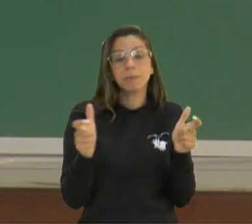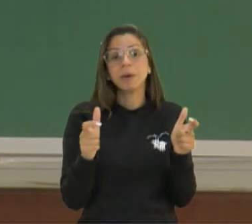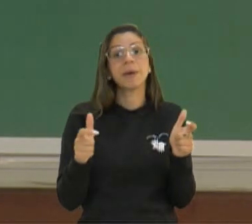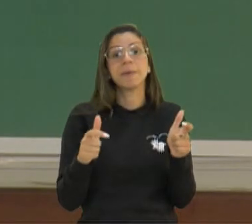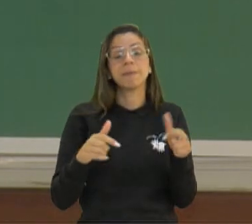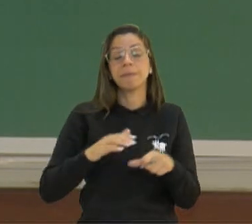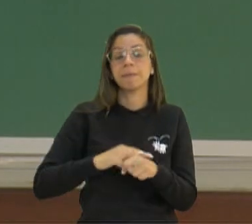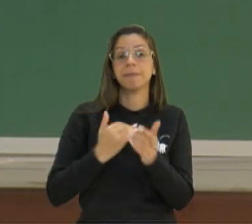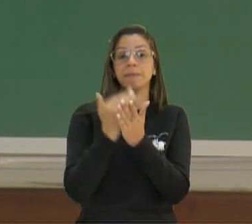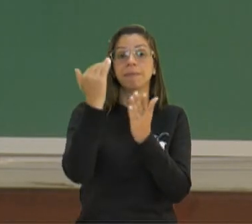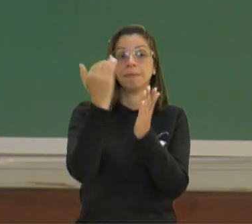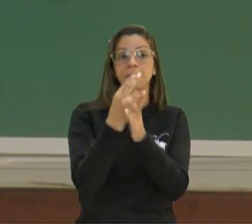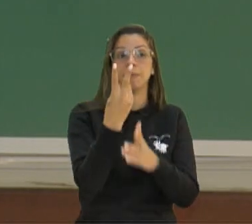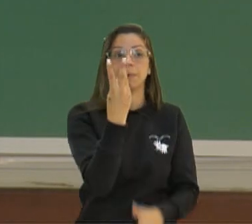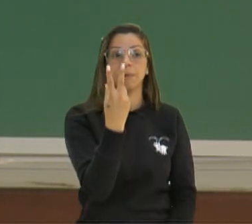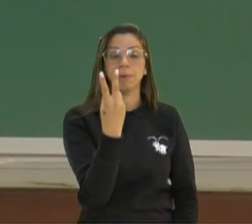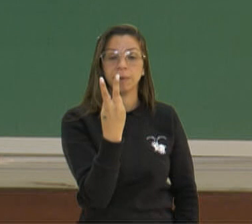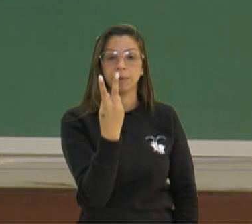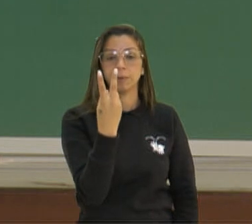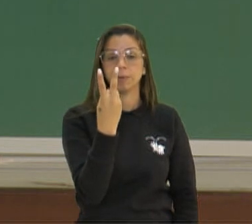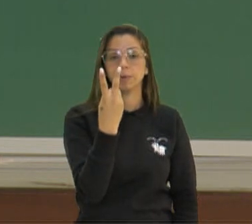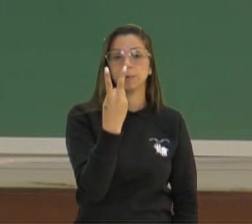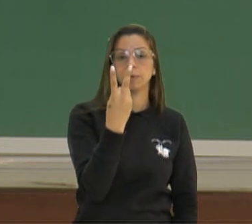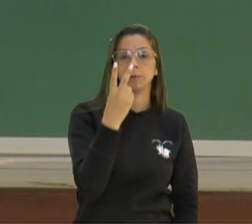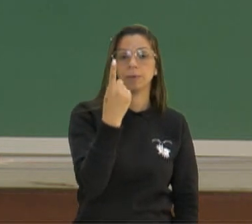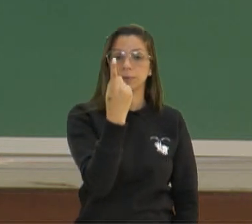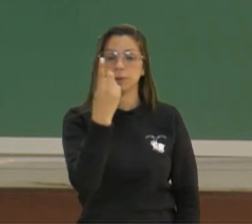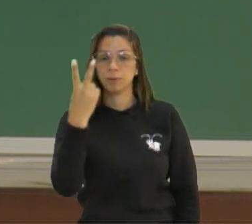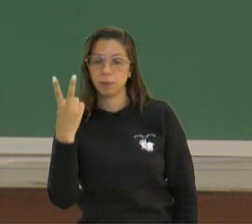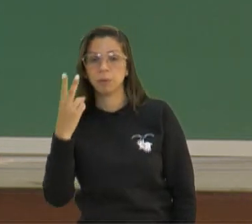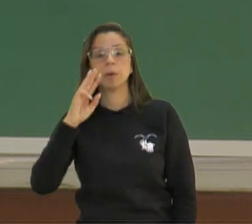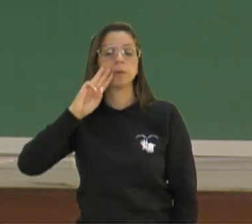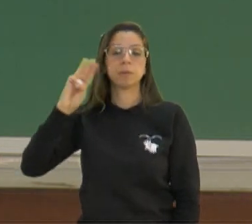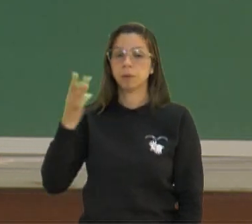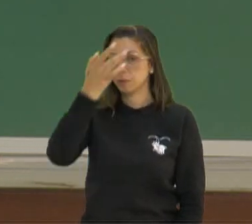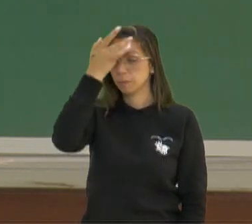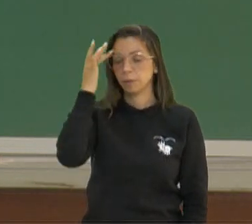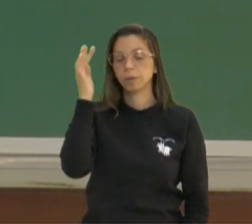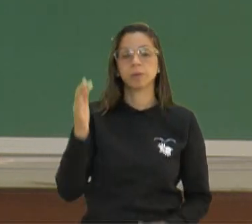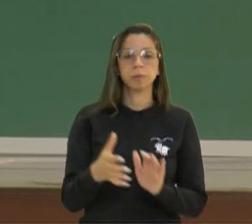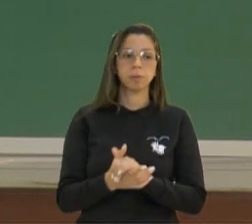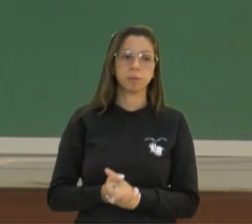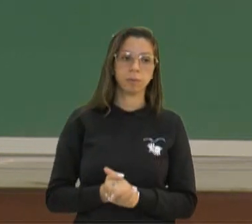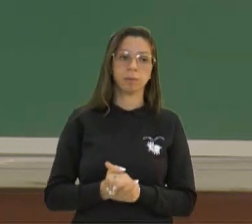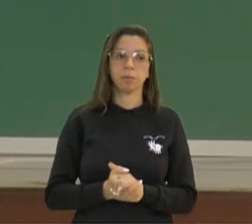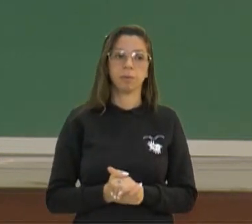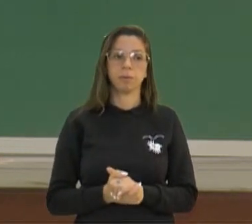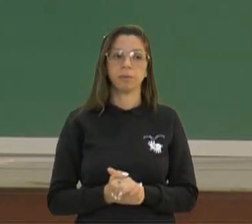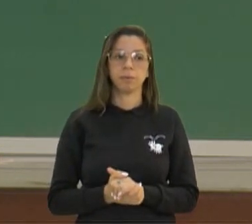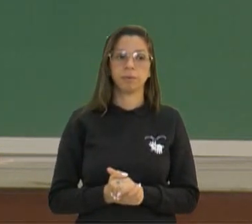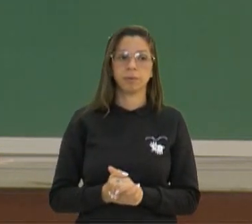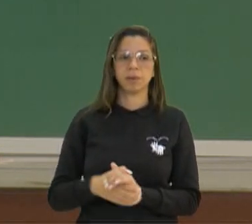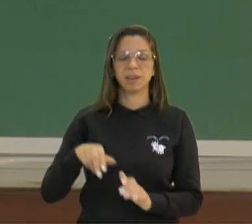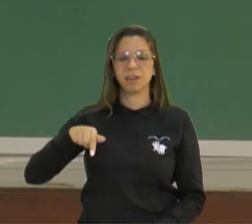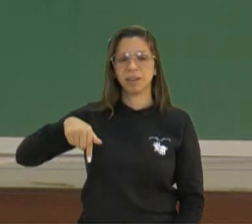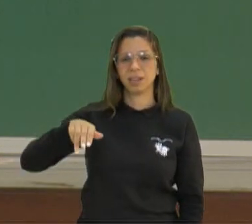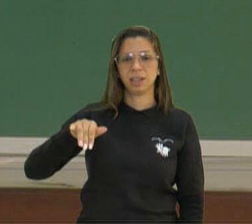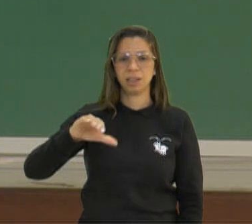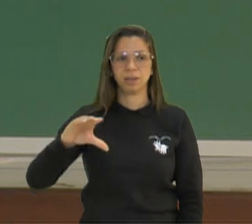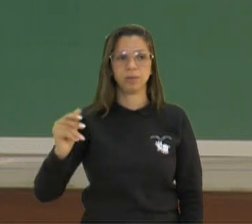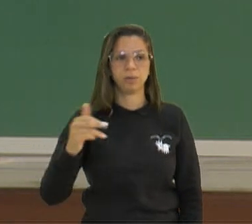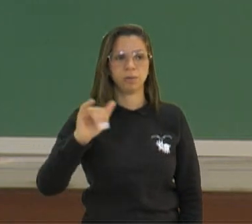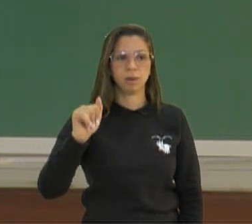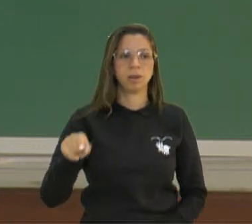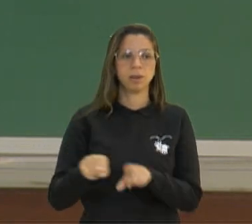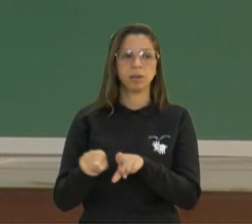Mais de 212 milhões de pessoas. Em terceiro vem o Quechua, 1,6%, e o